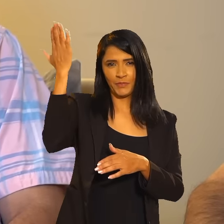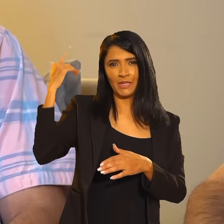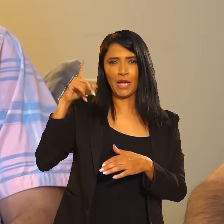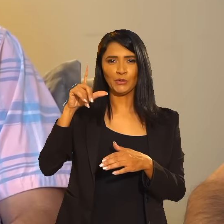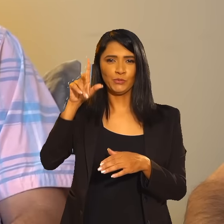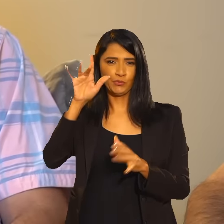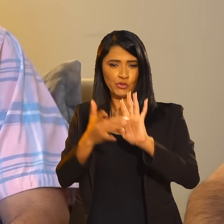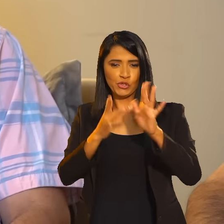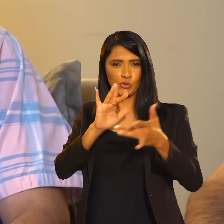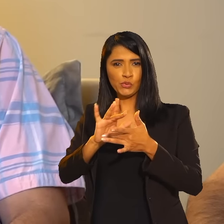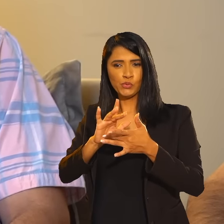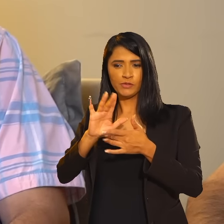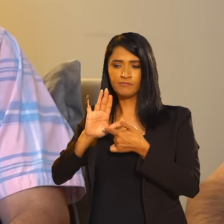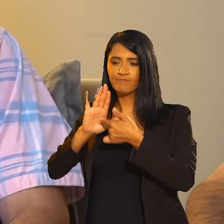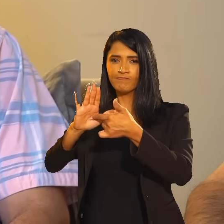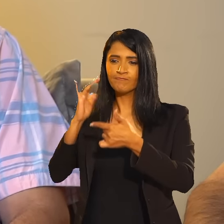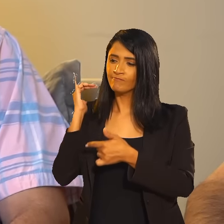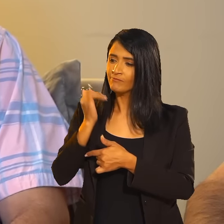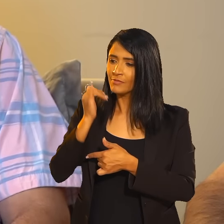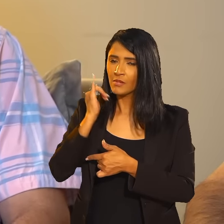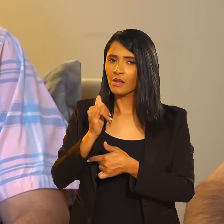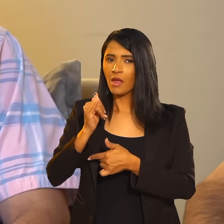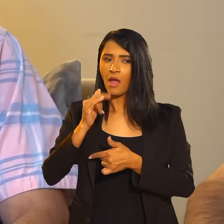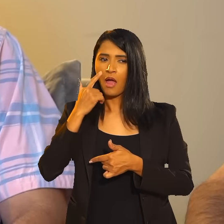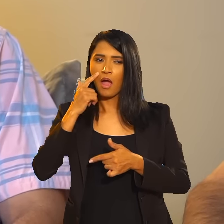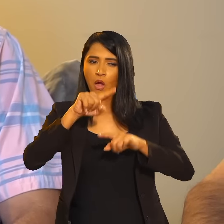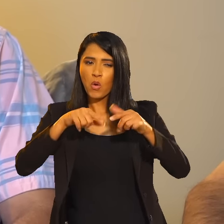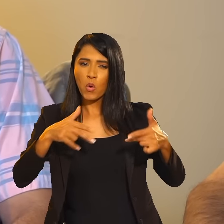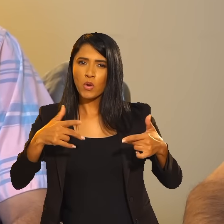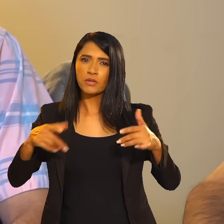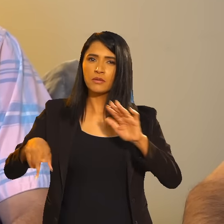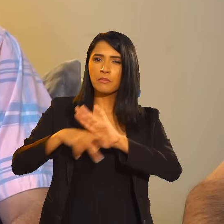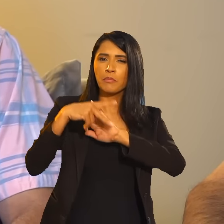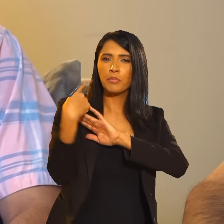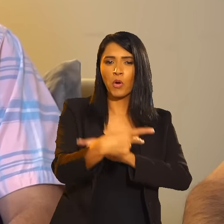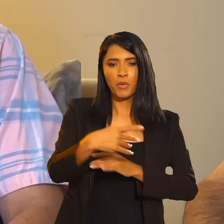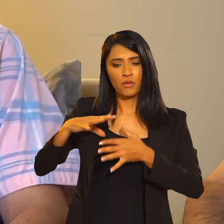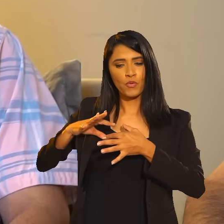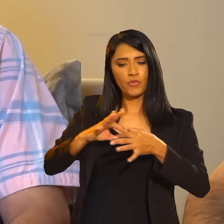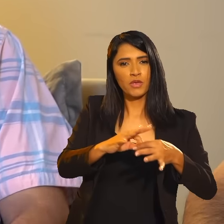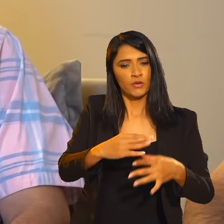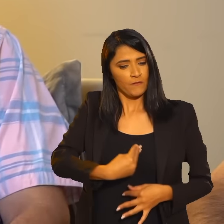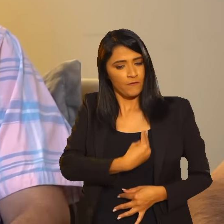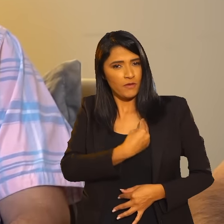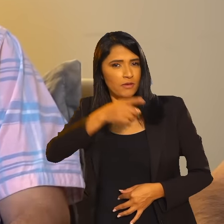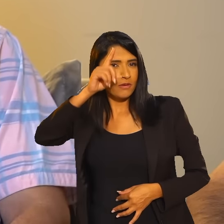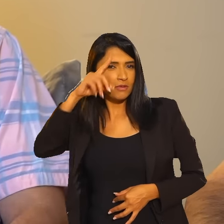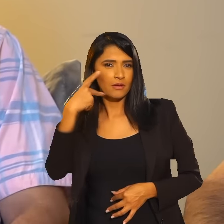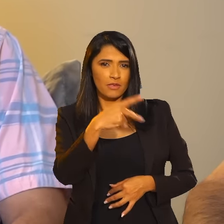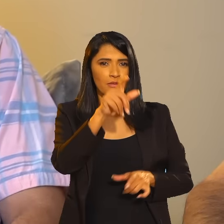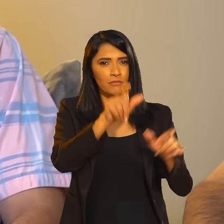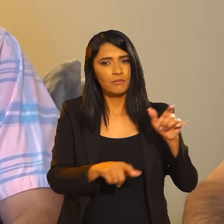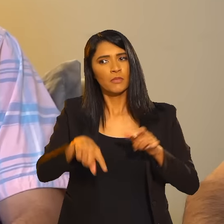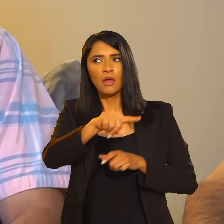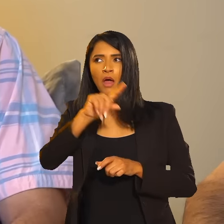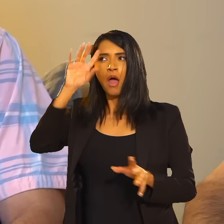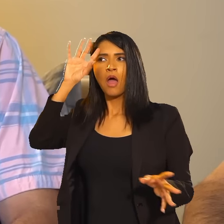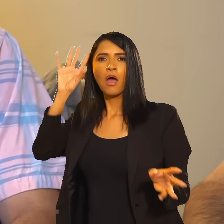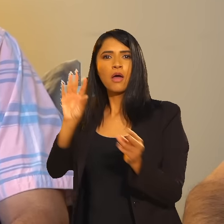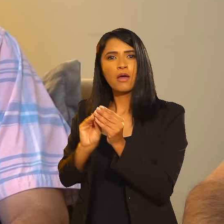aplicava as parábolas, ele trazia coisas do cotidiano das pessoas, entendeu? Para que as pessoas pudessem compreender melhor